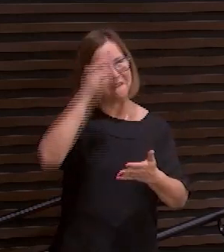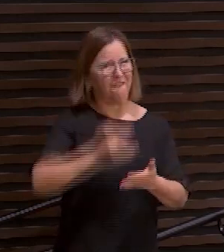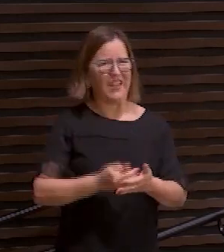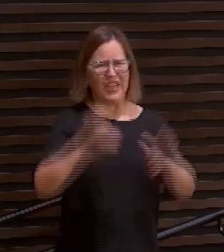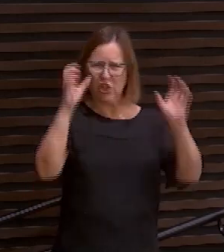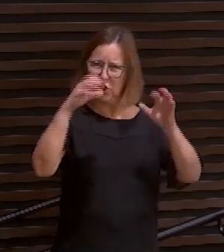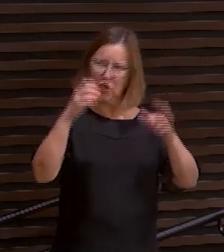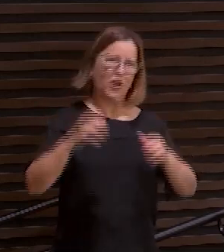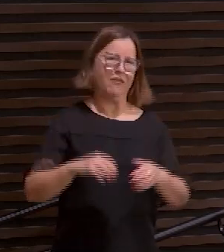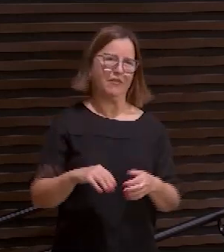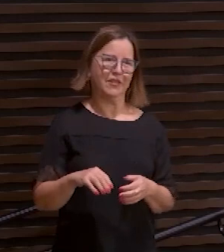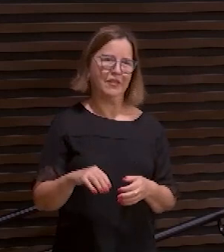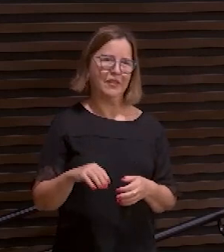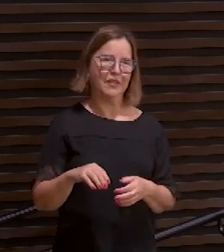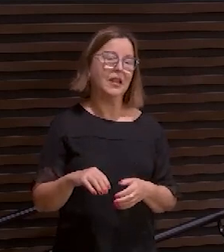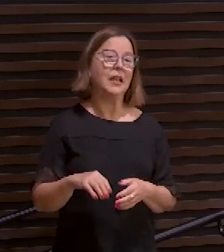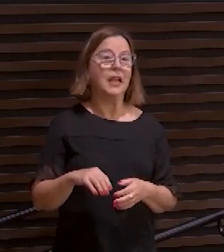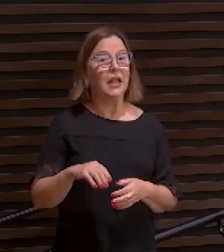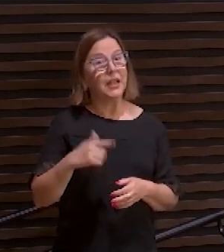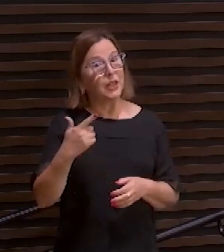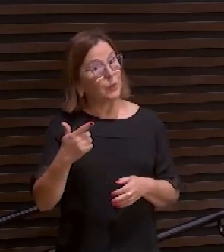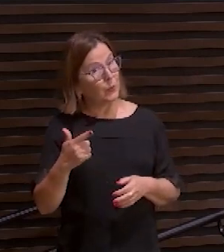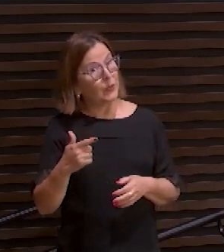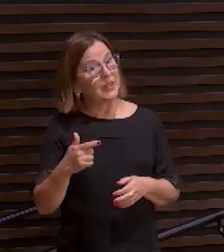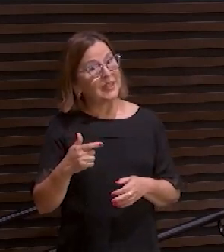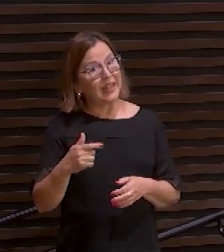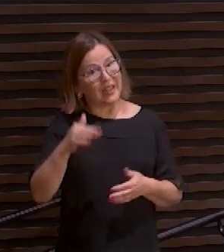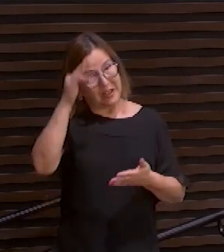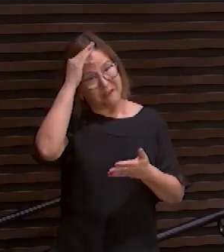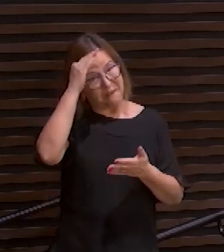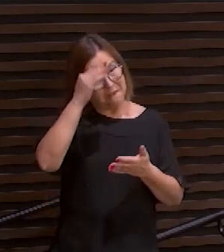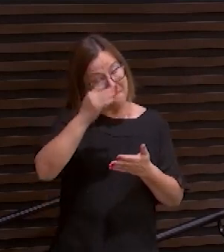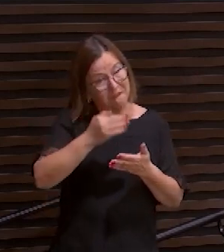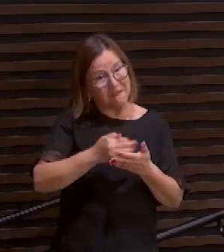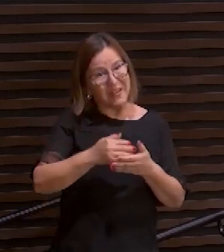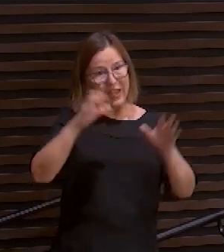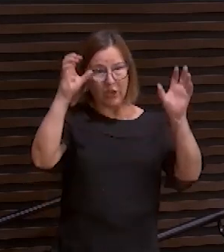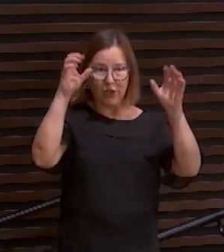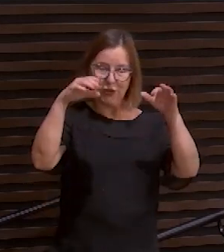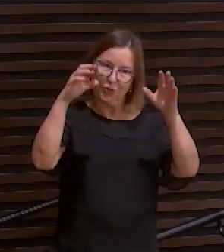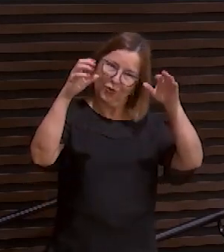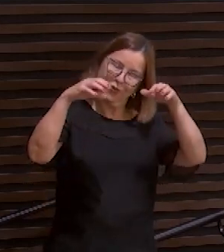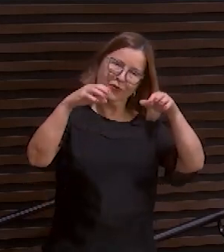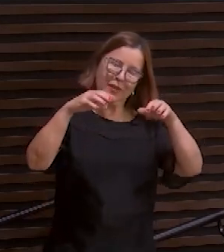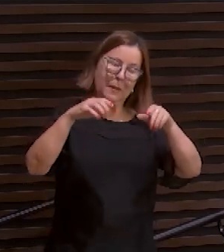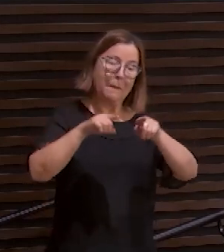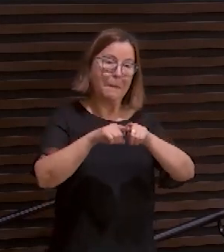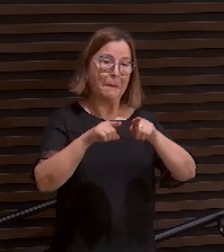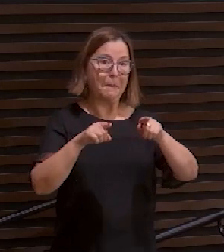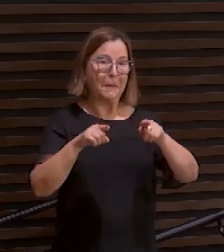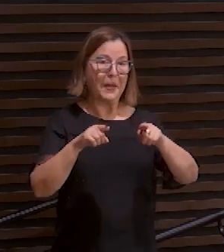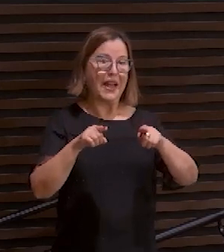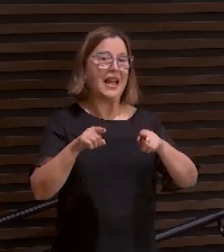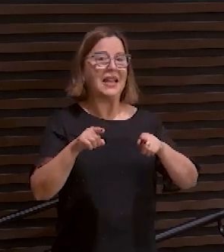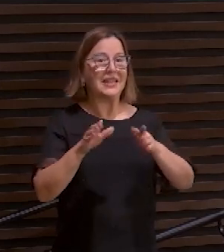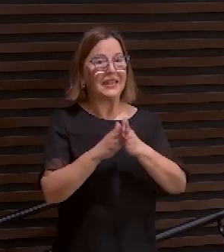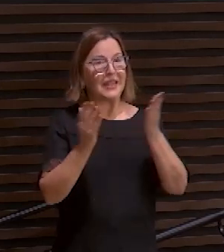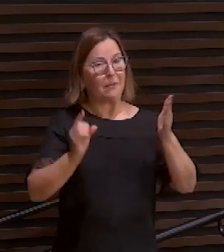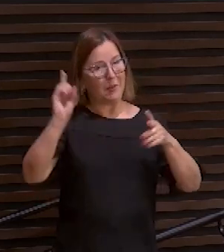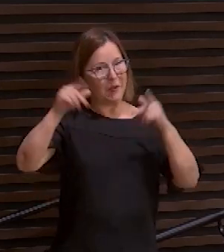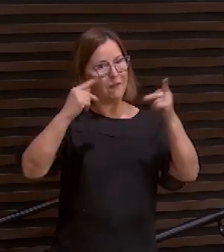Não existe fé de chuva, se bem que a palavra diz que vai chover. Enquanto tiver céu, vai ter chuva.